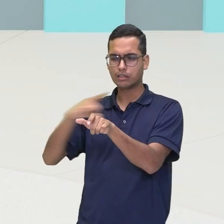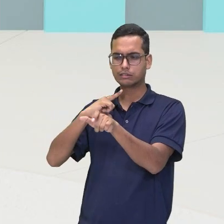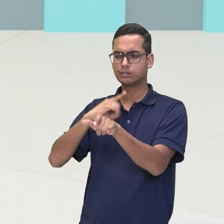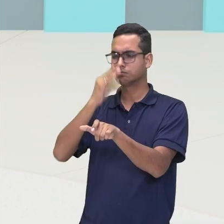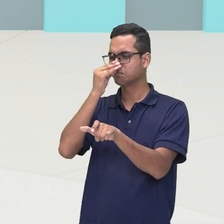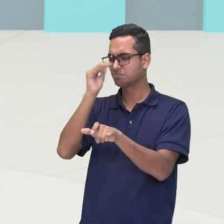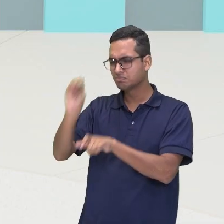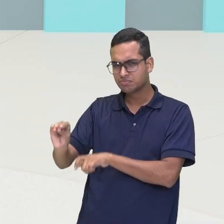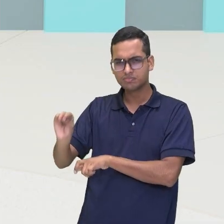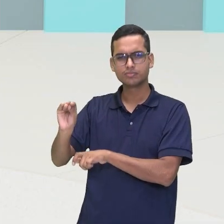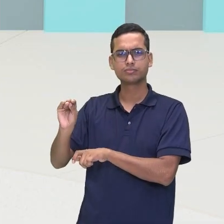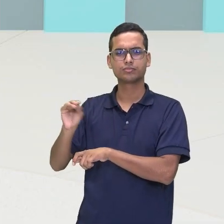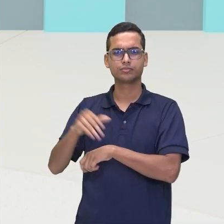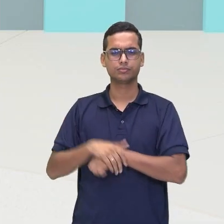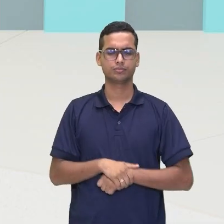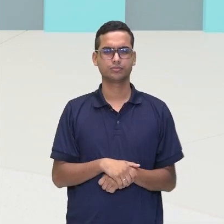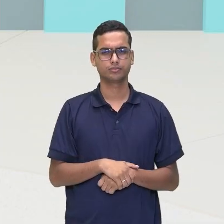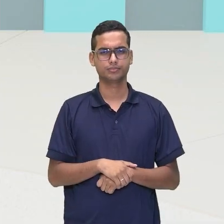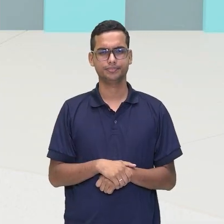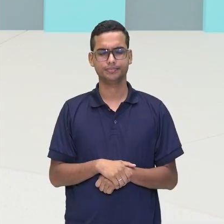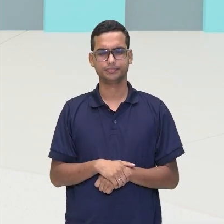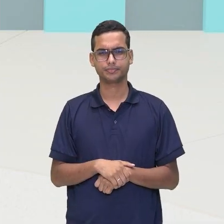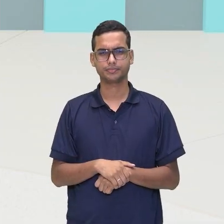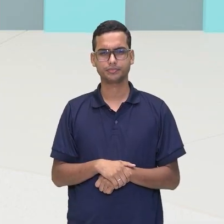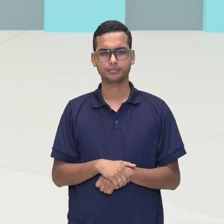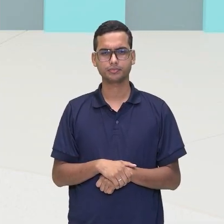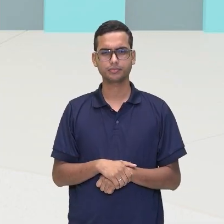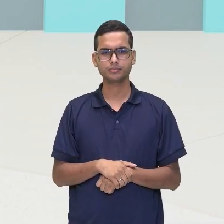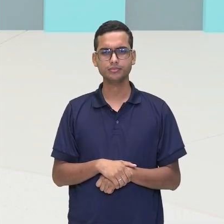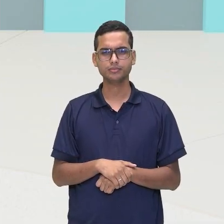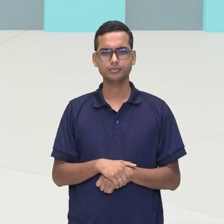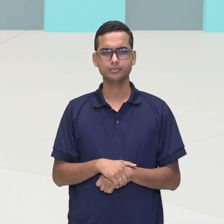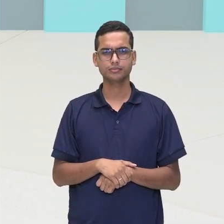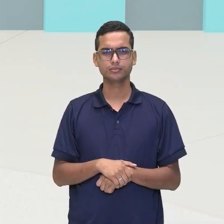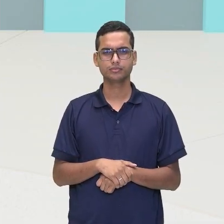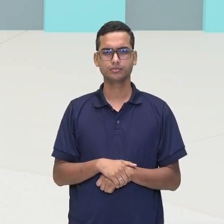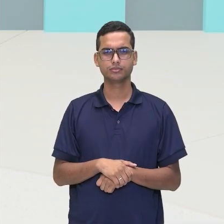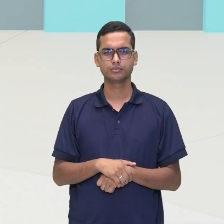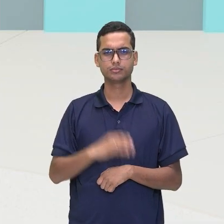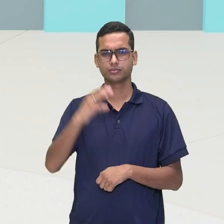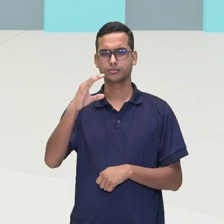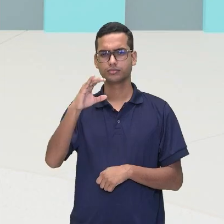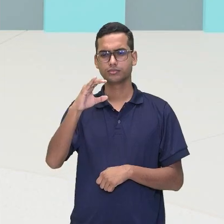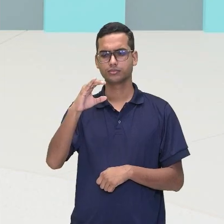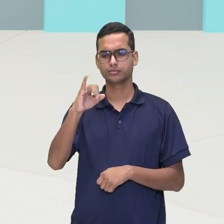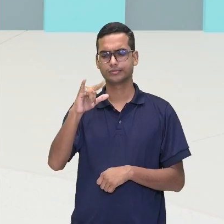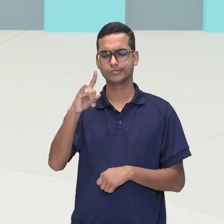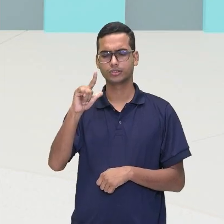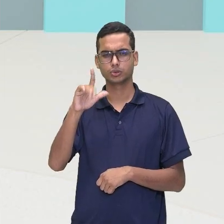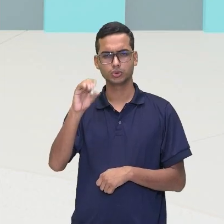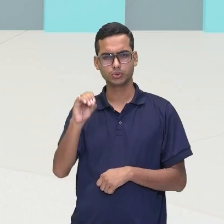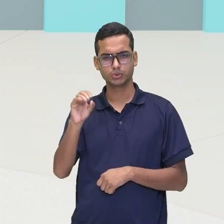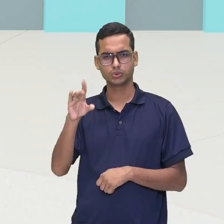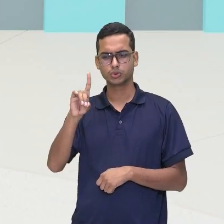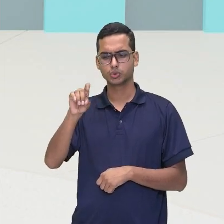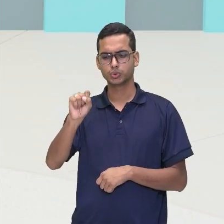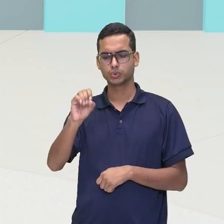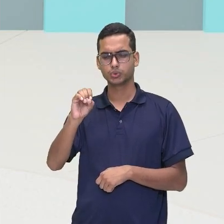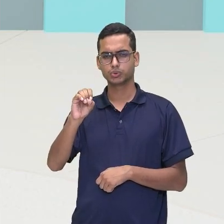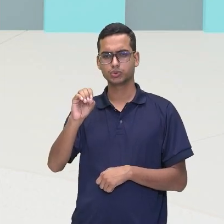eram colocados ali, o que a gente chama de circo dos horrores ou comércio dos monstros, para serem